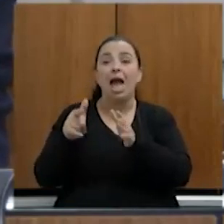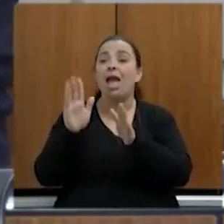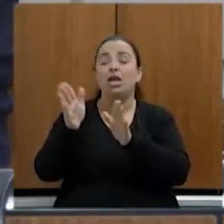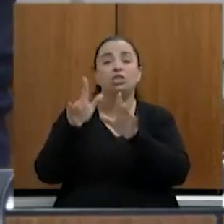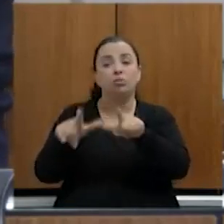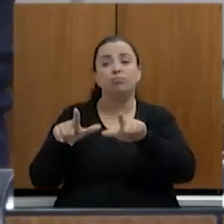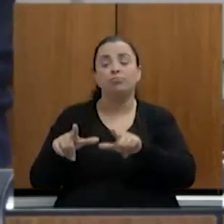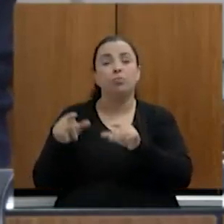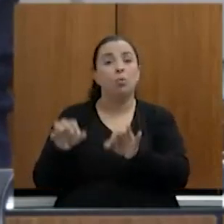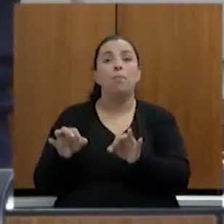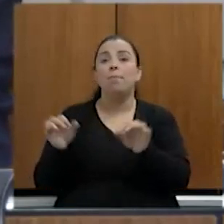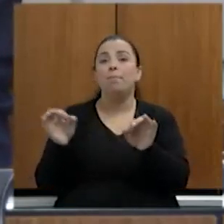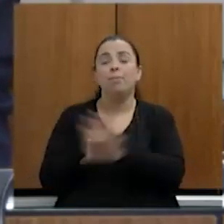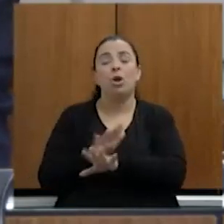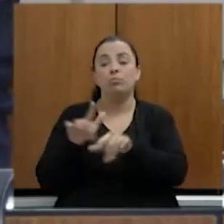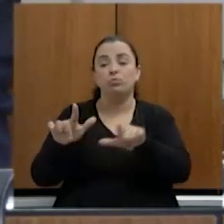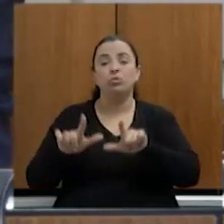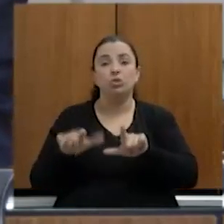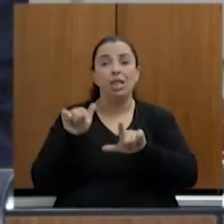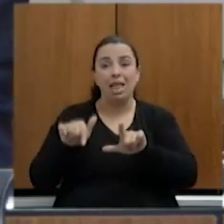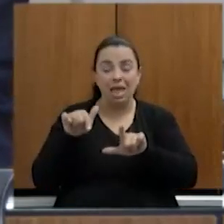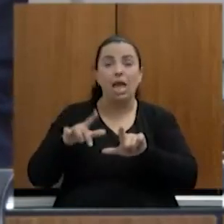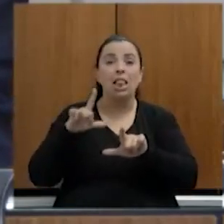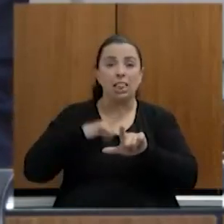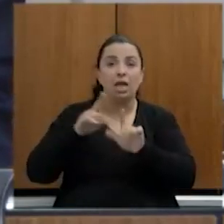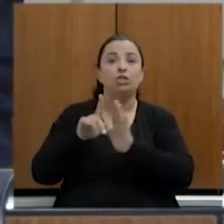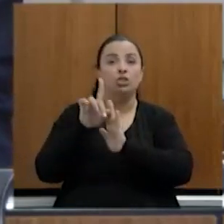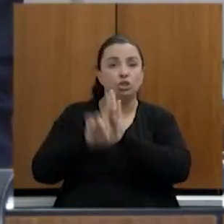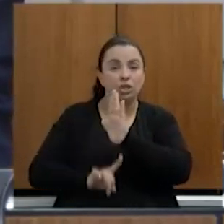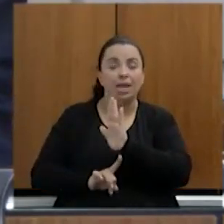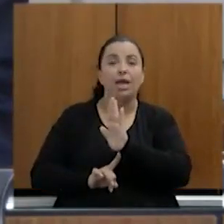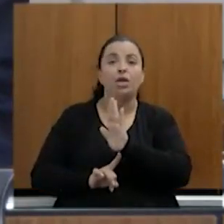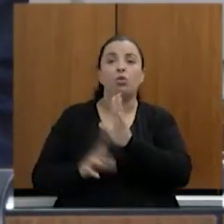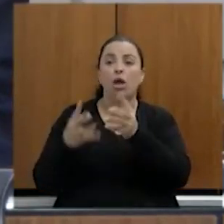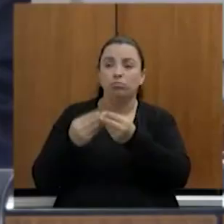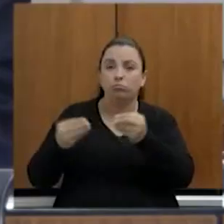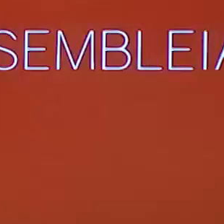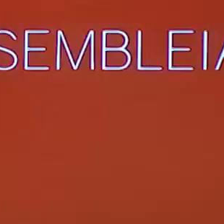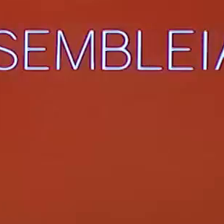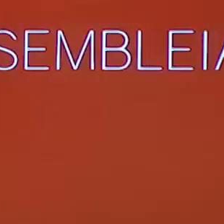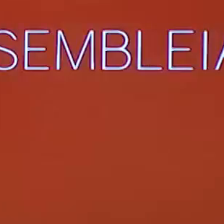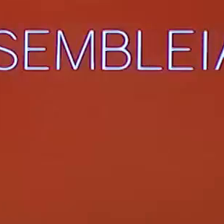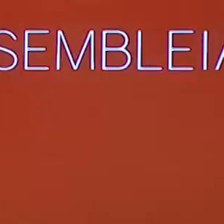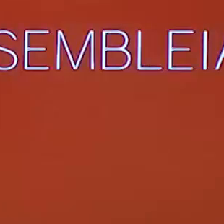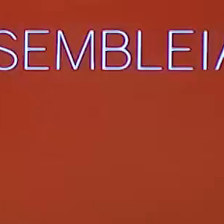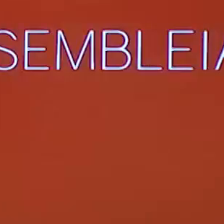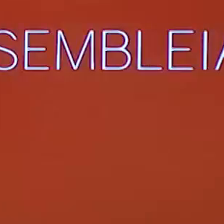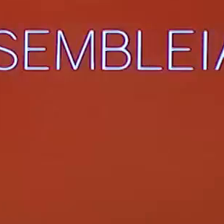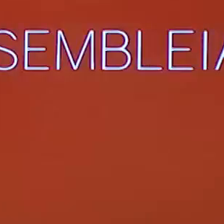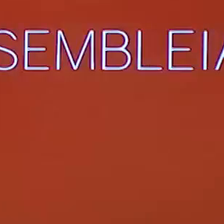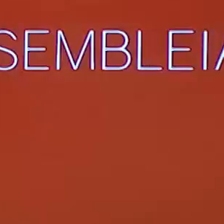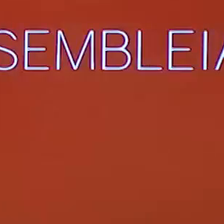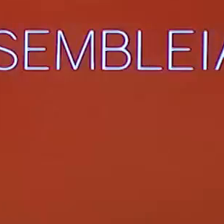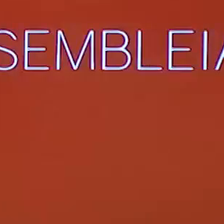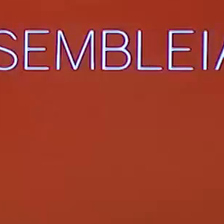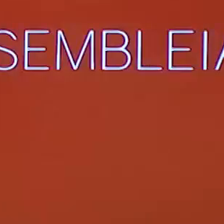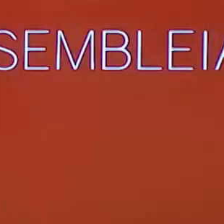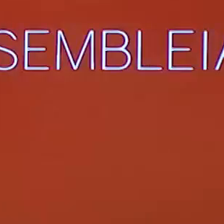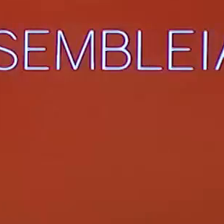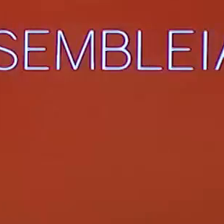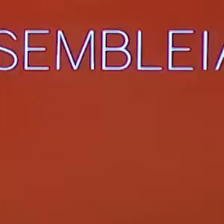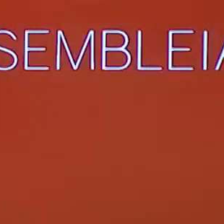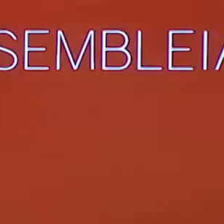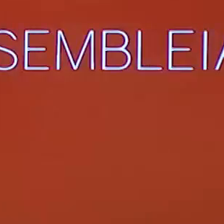ele é proprietário e tem direito a justa indenização ou ajusta realocação e e os críticos ao